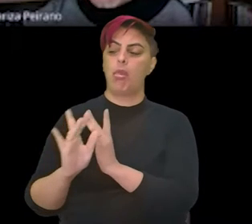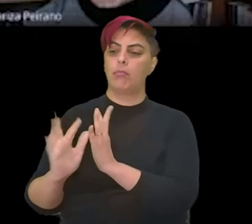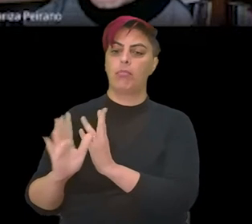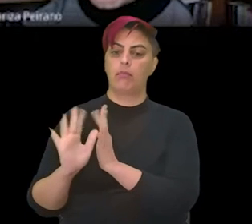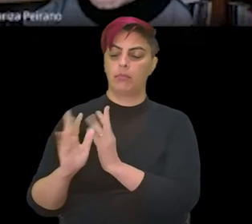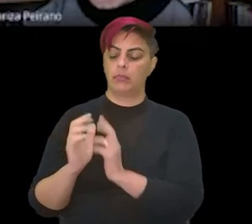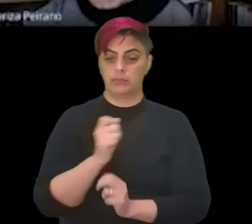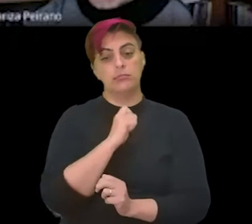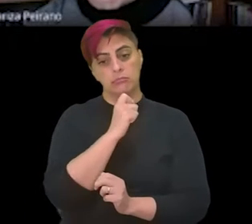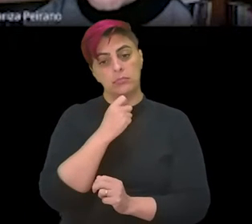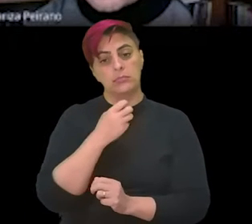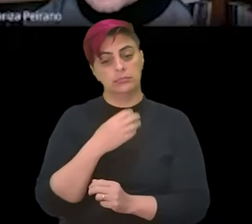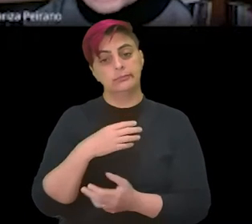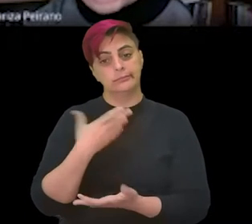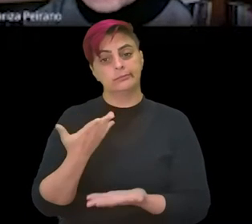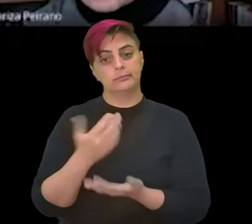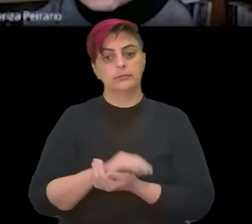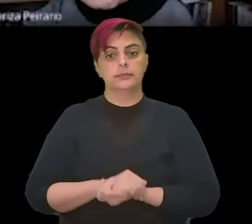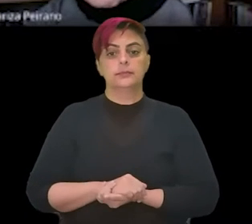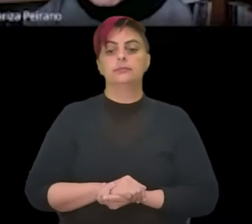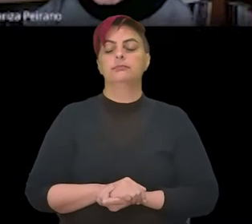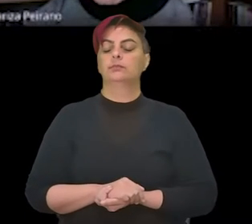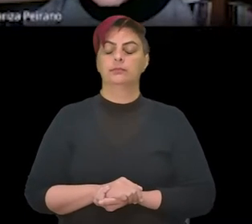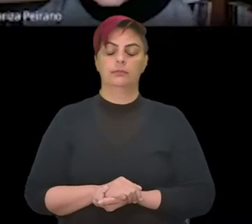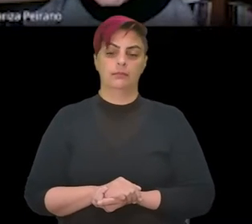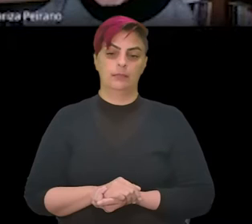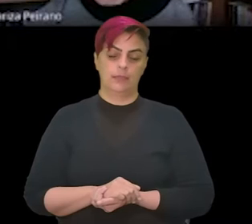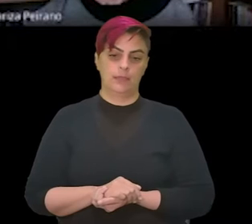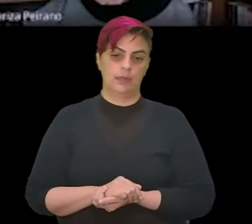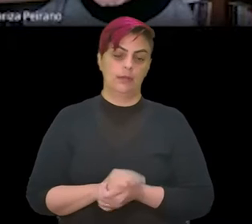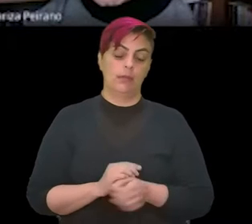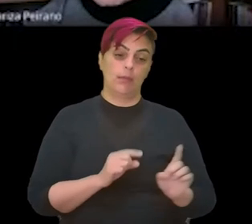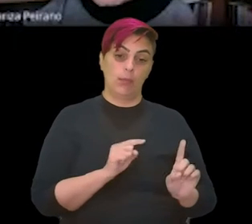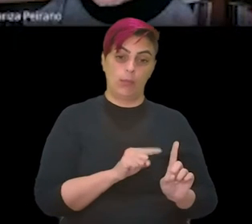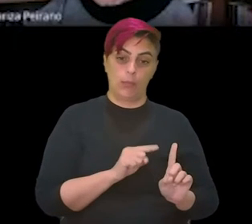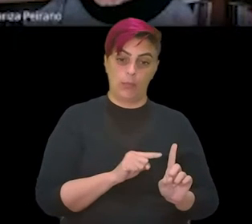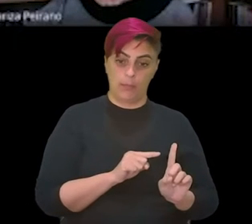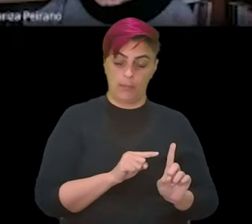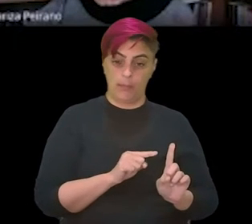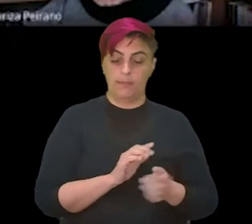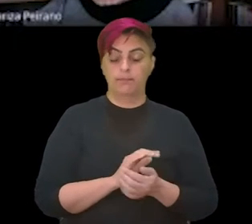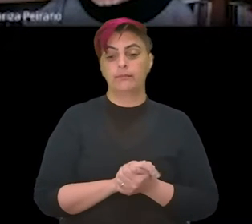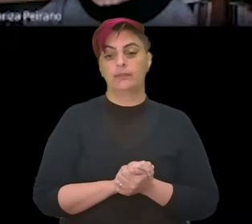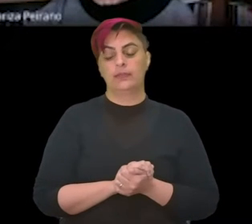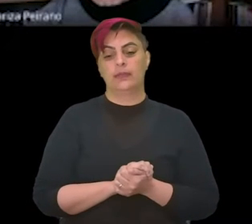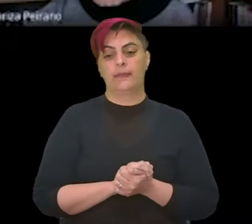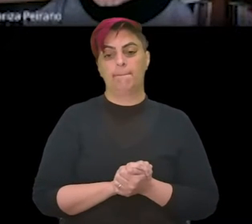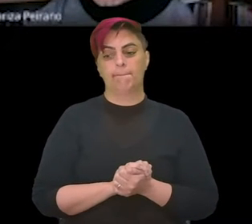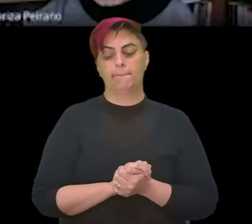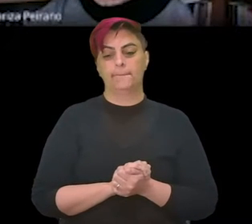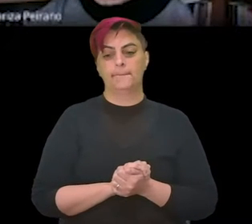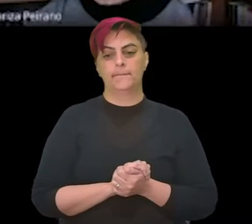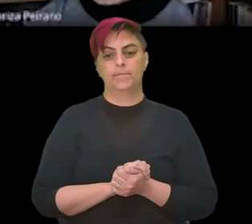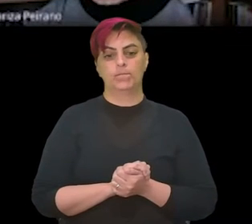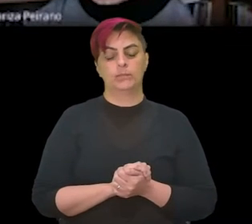dando o seu depoimento. Coube a Malinowski promover uma ruptura